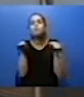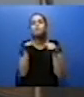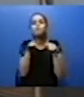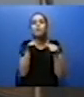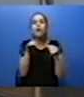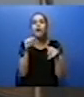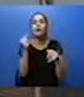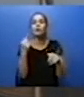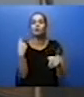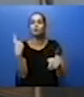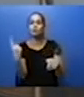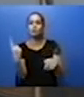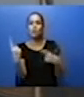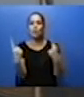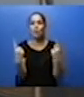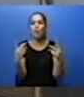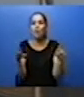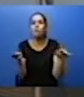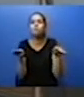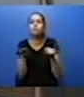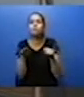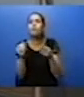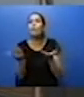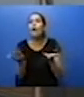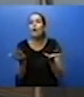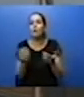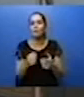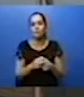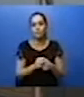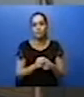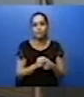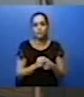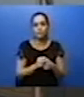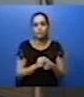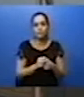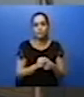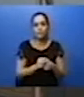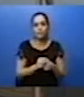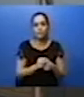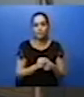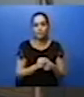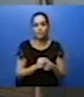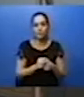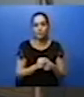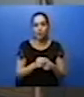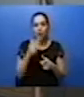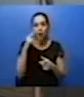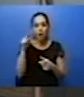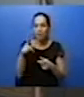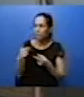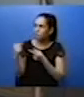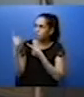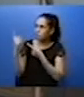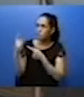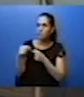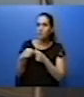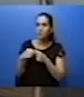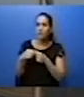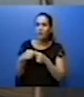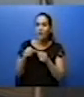divididas e o resultado final nesse daqui ó fica bem claro que que